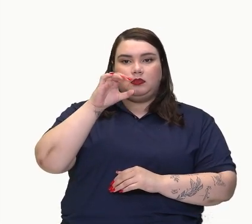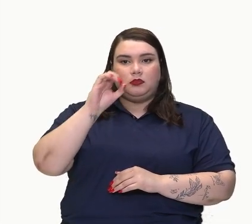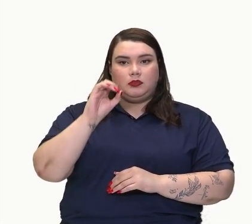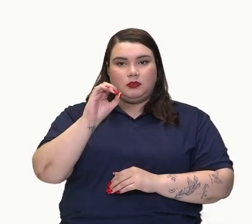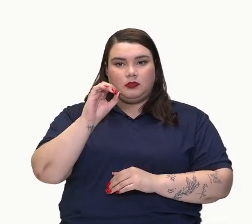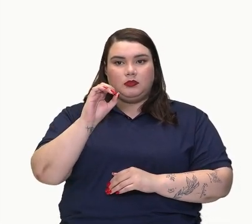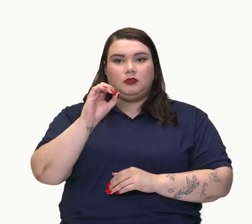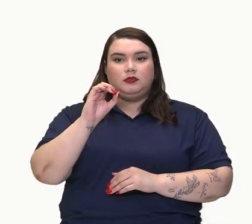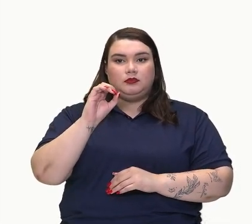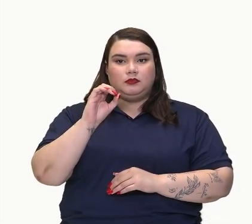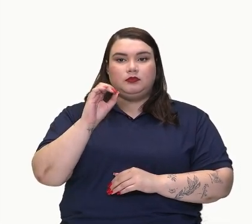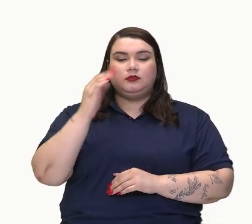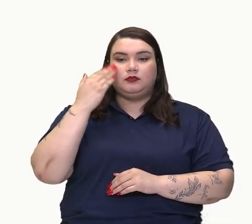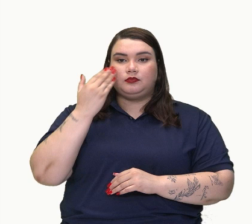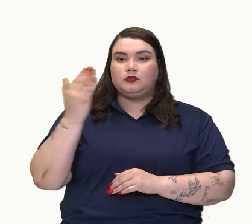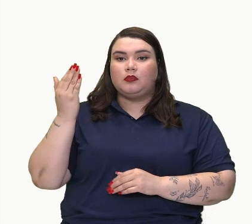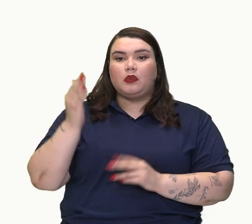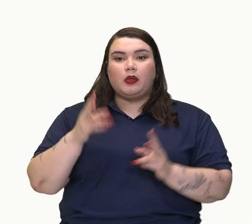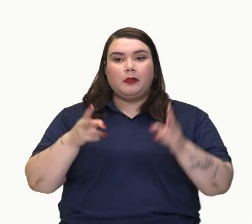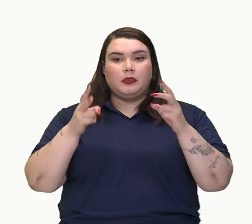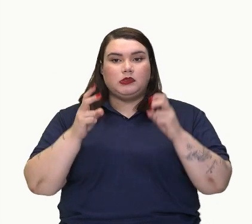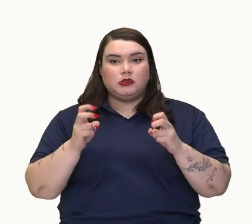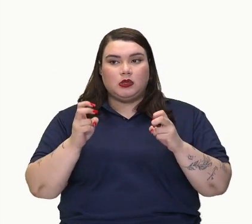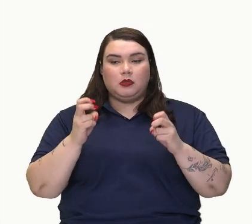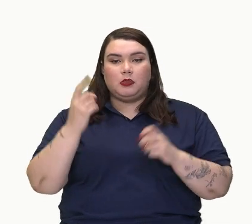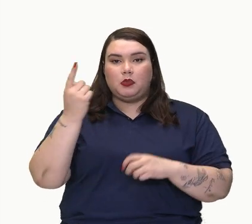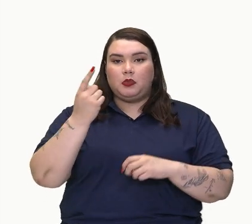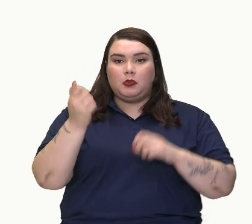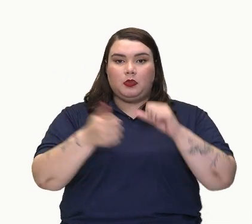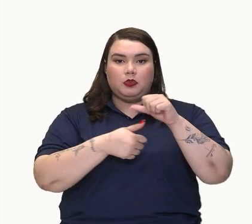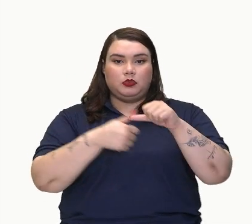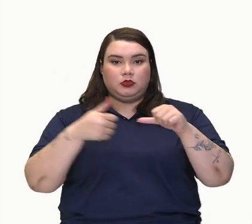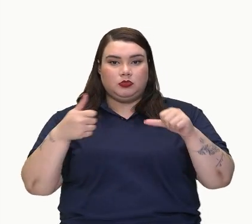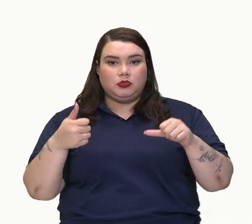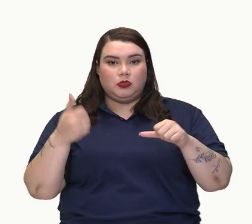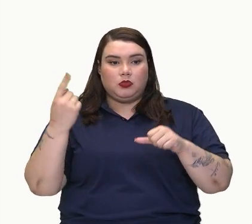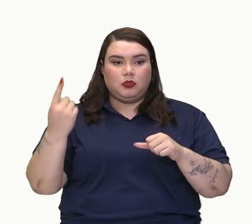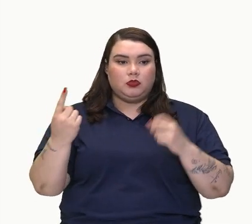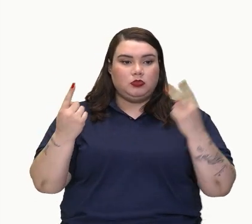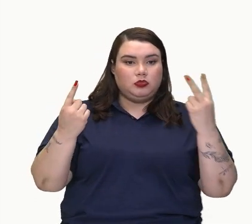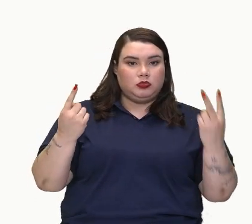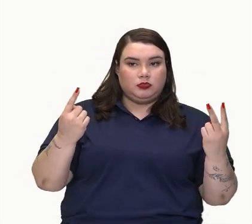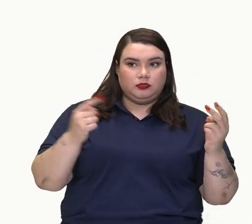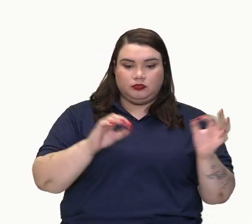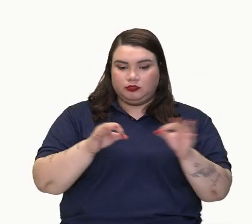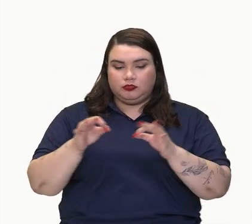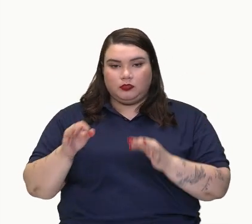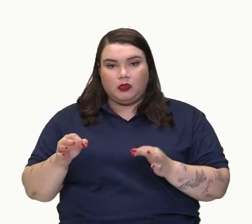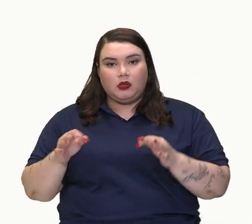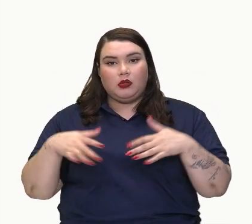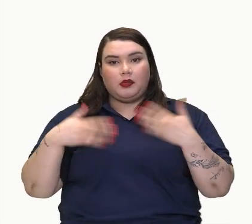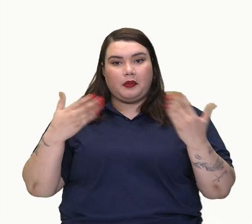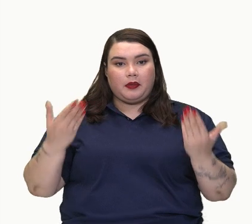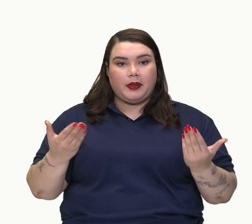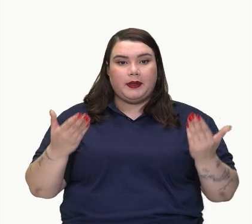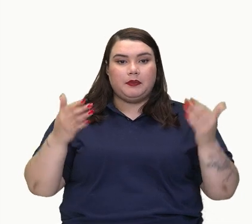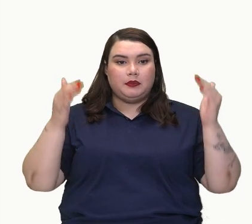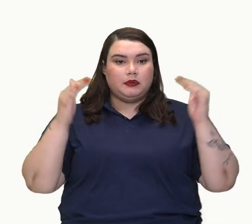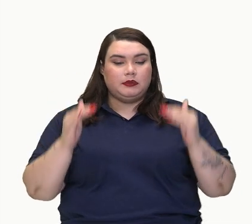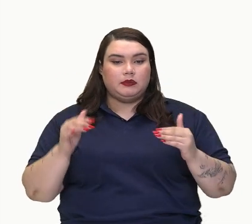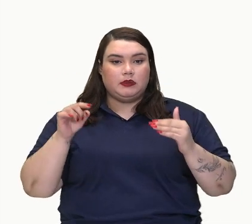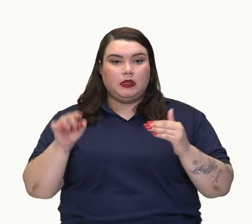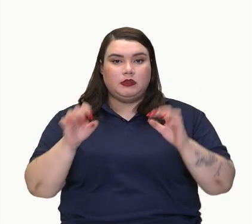but1-eno. Note que a posição mudou, 1 para 2. Já nessa